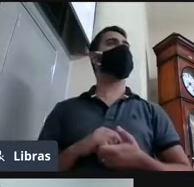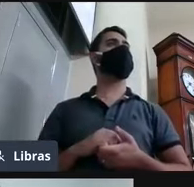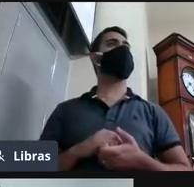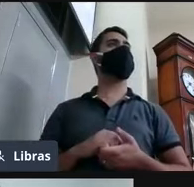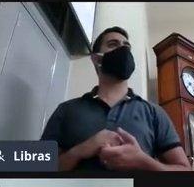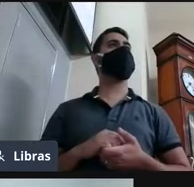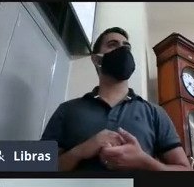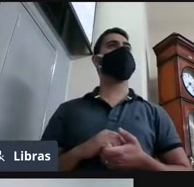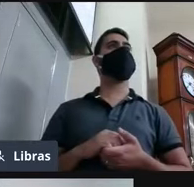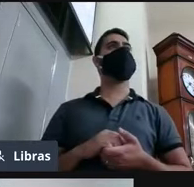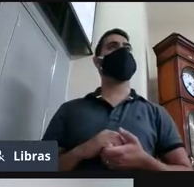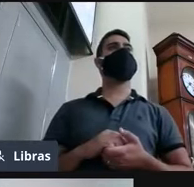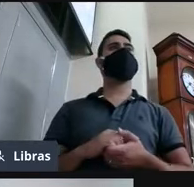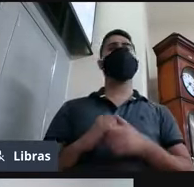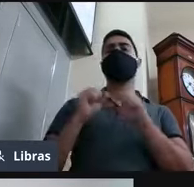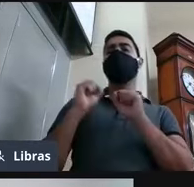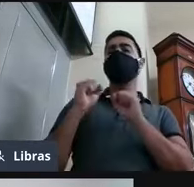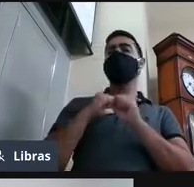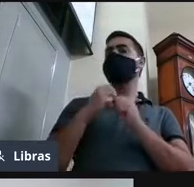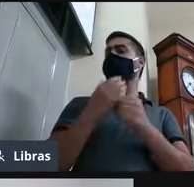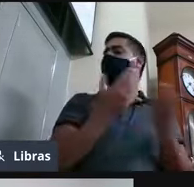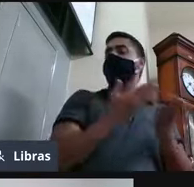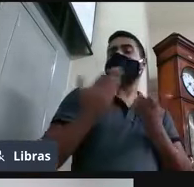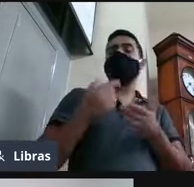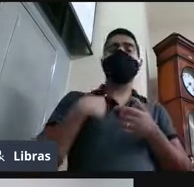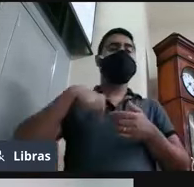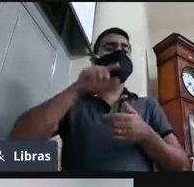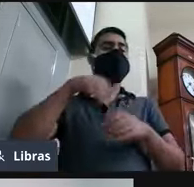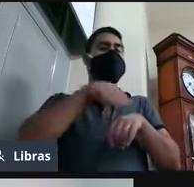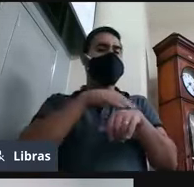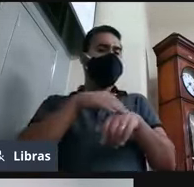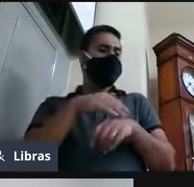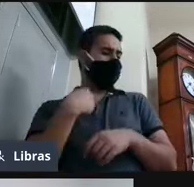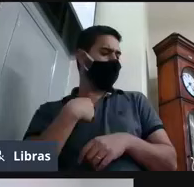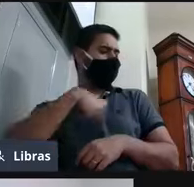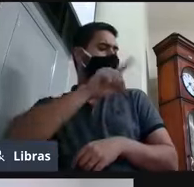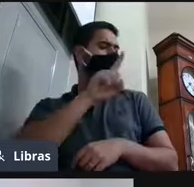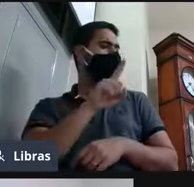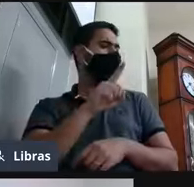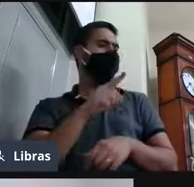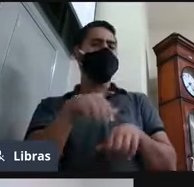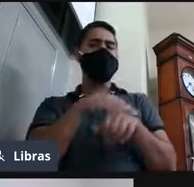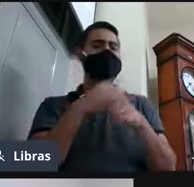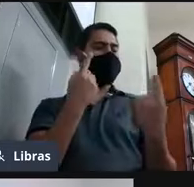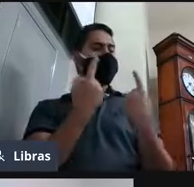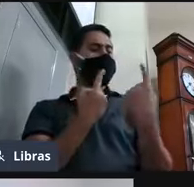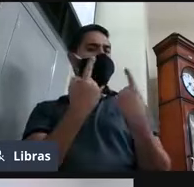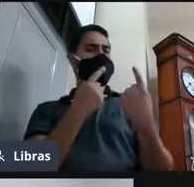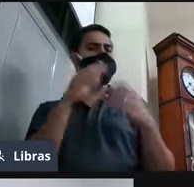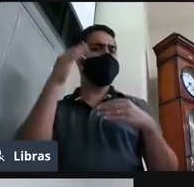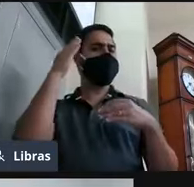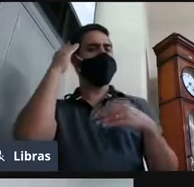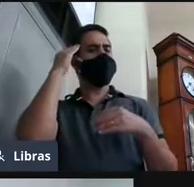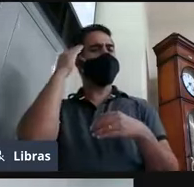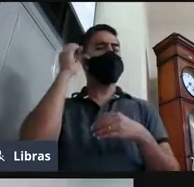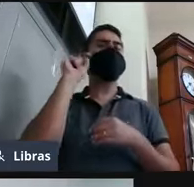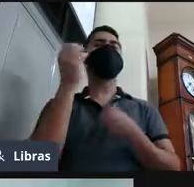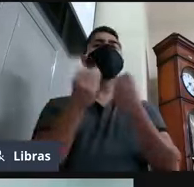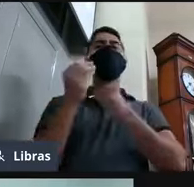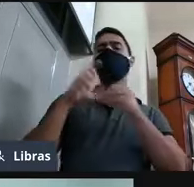aqui, Cristiano Lacerda, poderia me receber, porque eu iria lá conversar com ele pessoalmente, para poder entender todo esse fluxo, toda